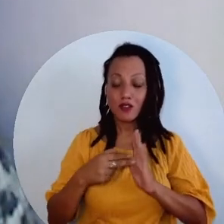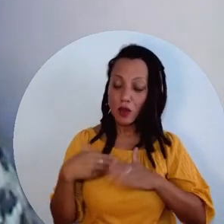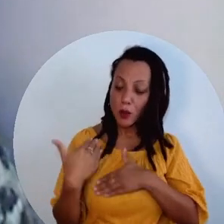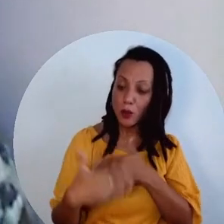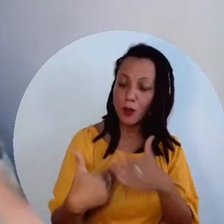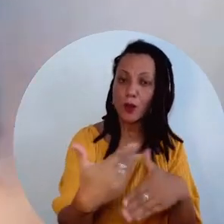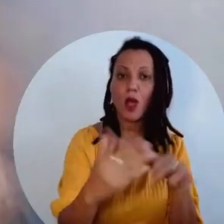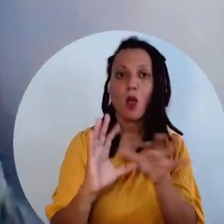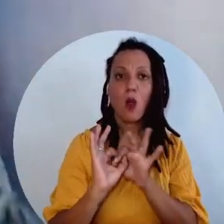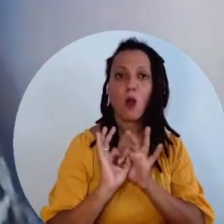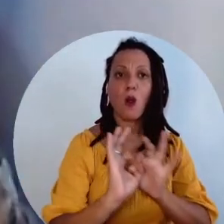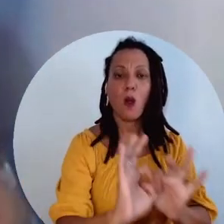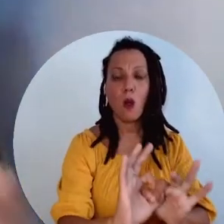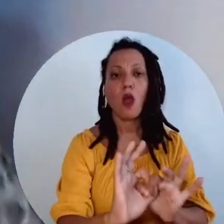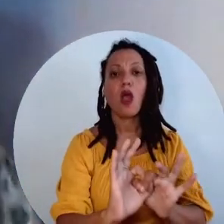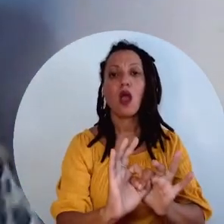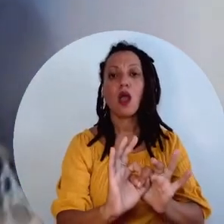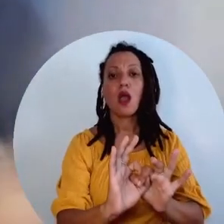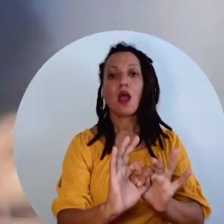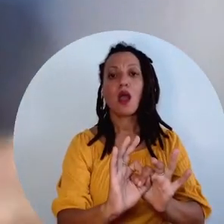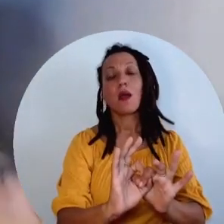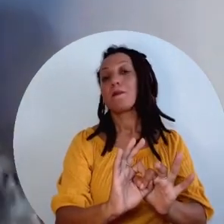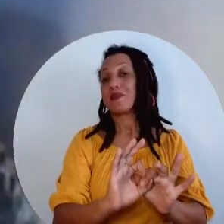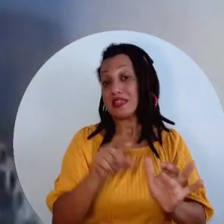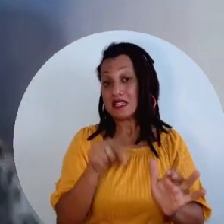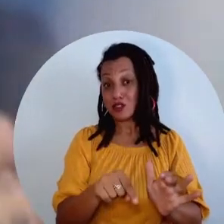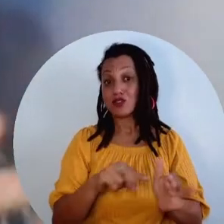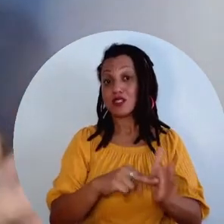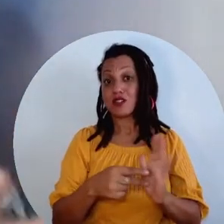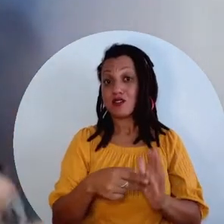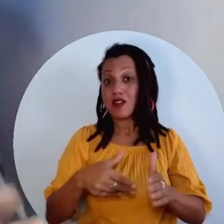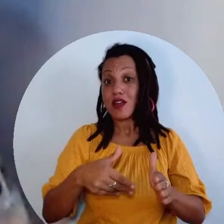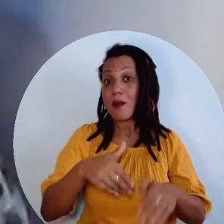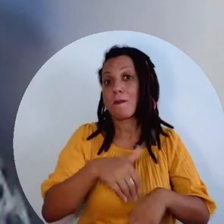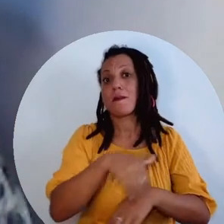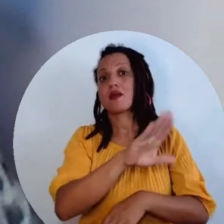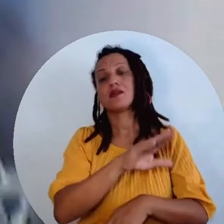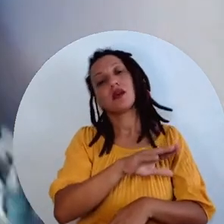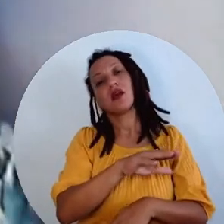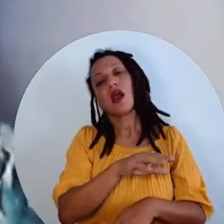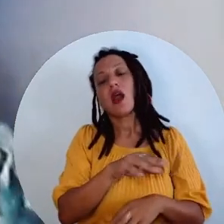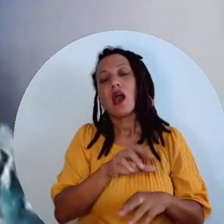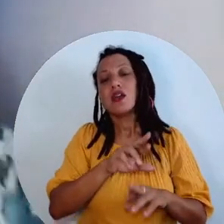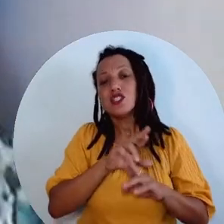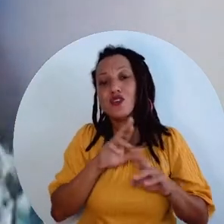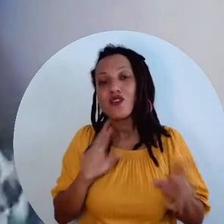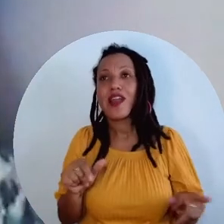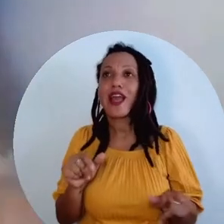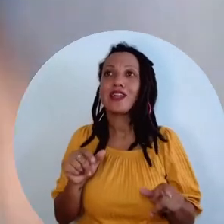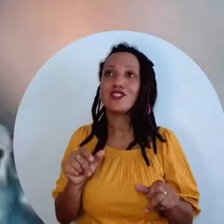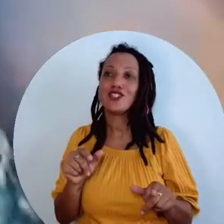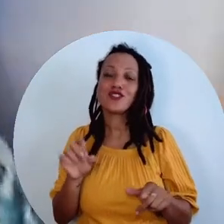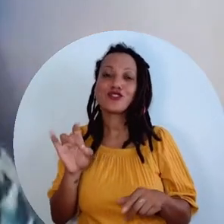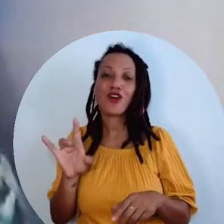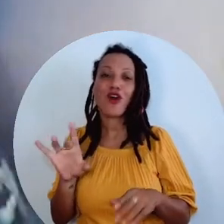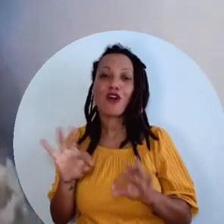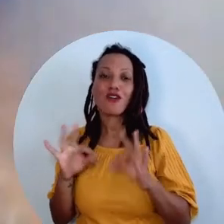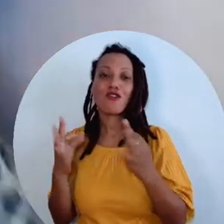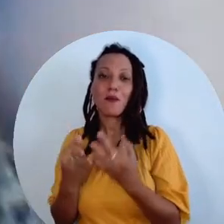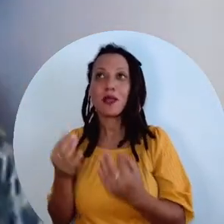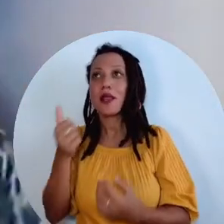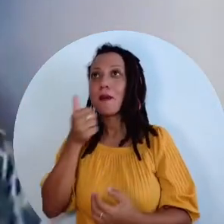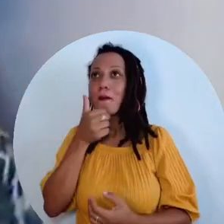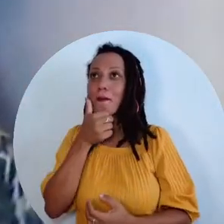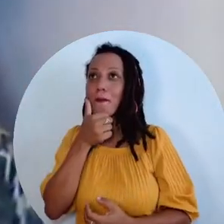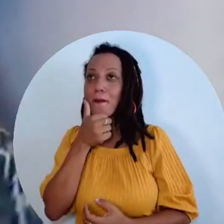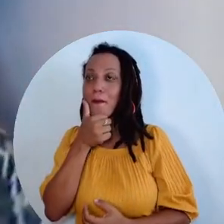jornada de vida, do que efetivamente ao parimento ou aquele núcleo em que a gente tem mamãe, papai, filhinho e